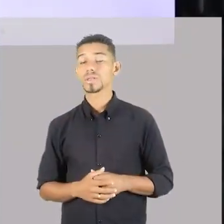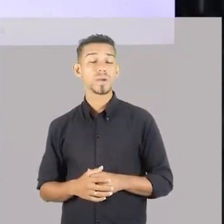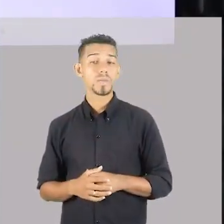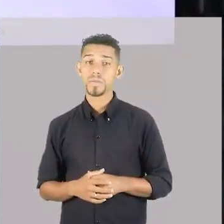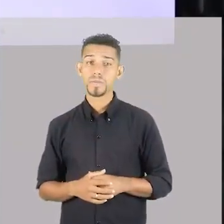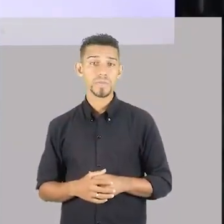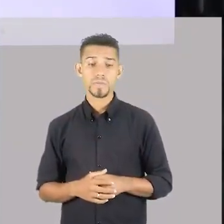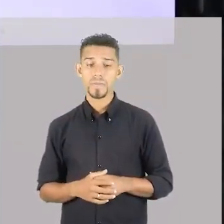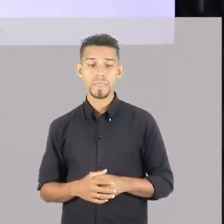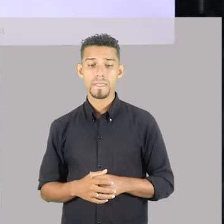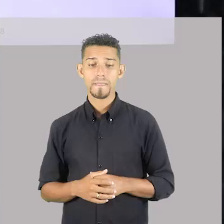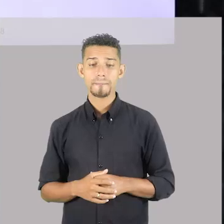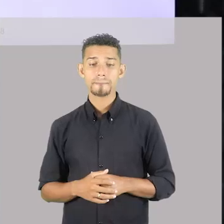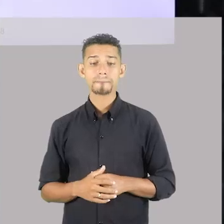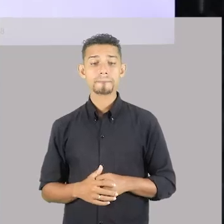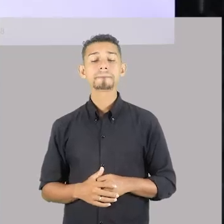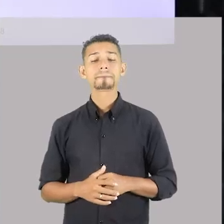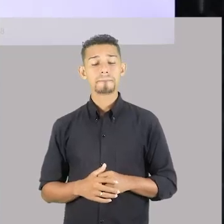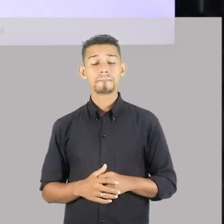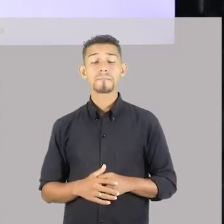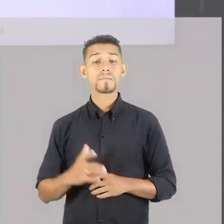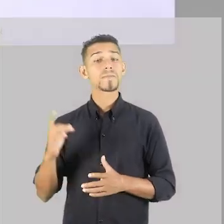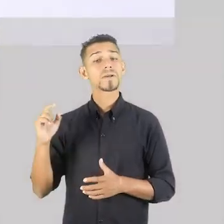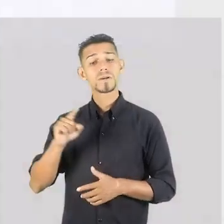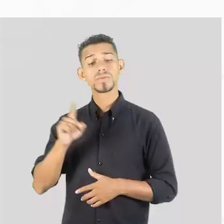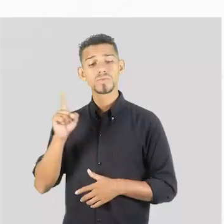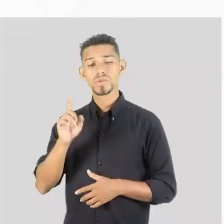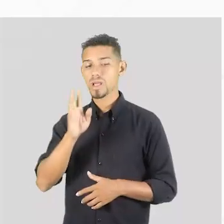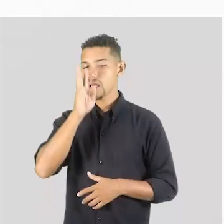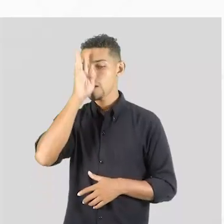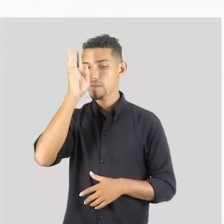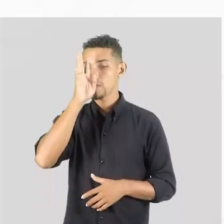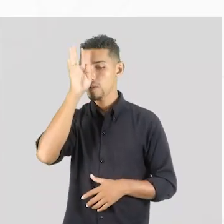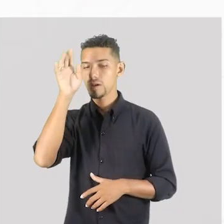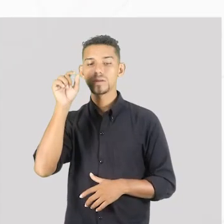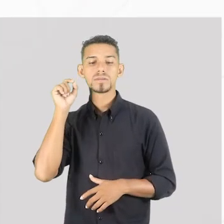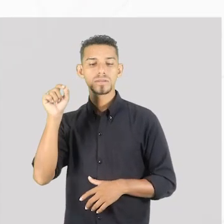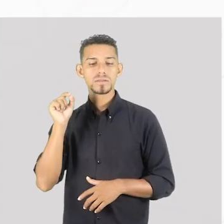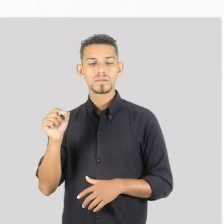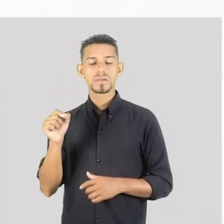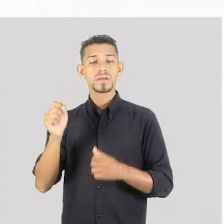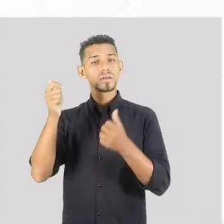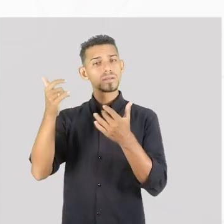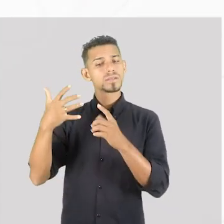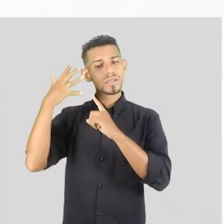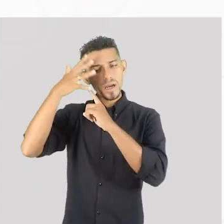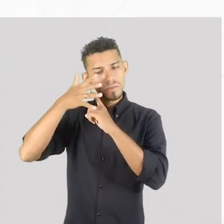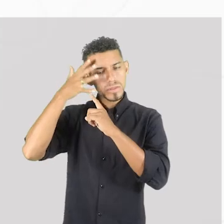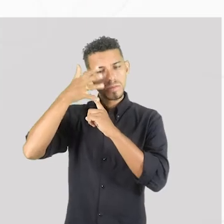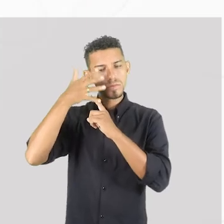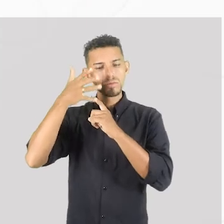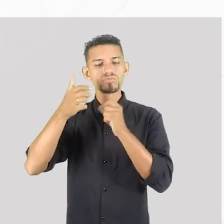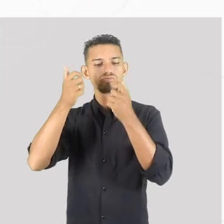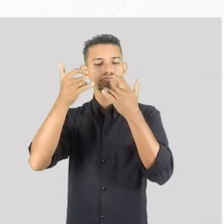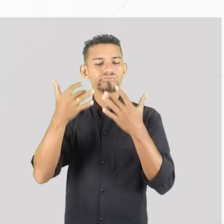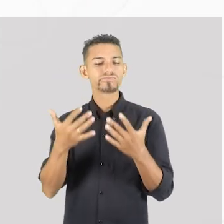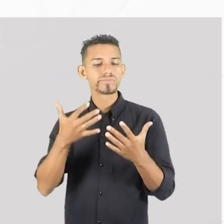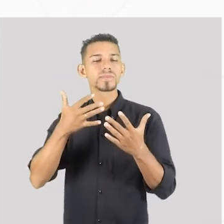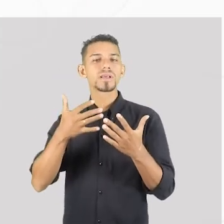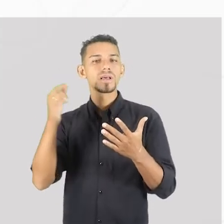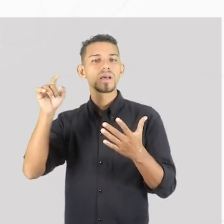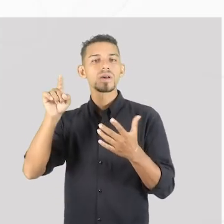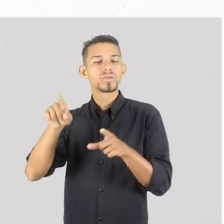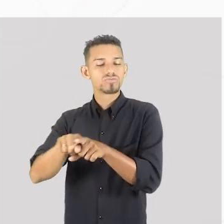temos aqui no texto de Maria Firmino é exatamente a hipocrisia desse discurso que justifica a escravidão